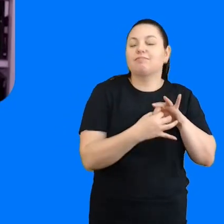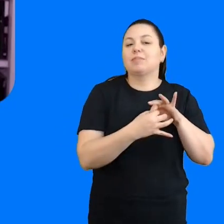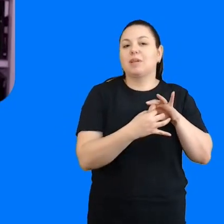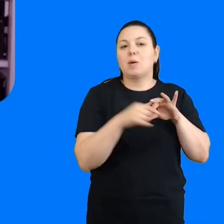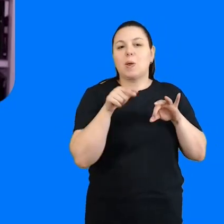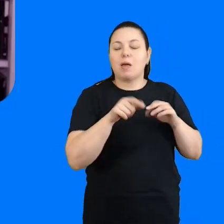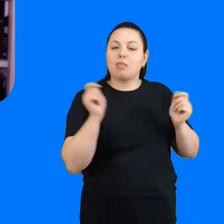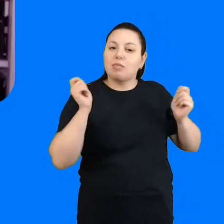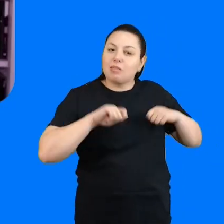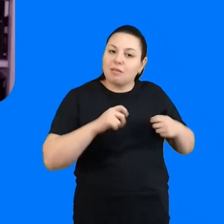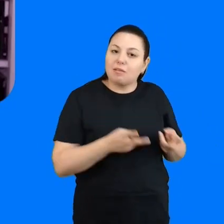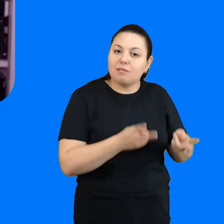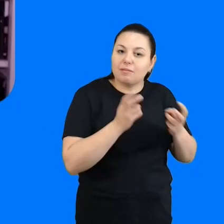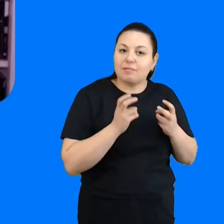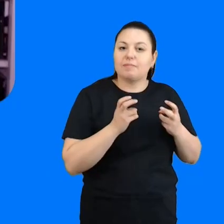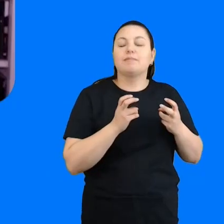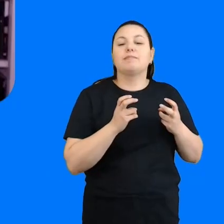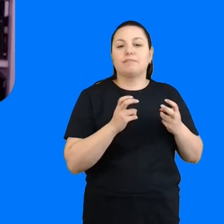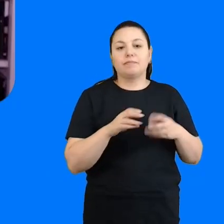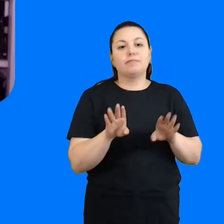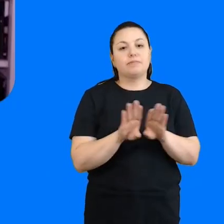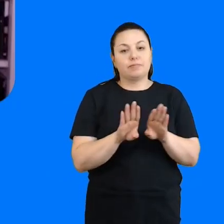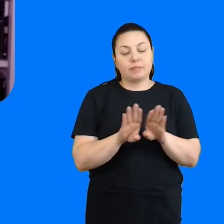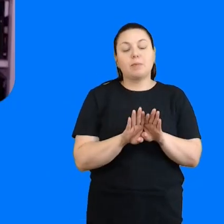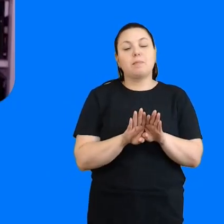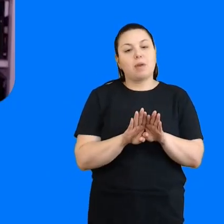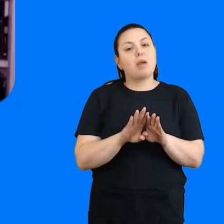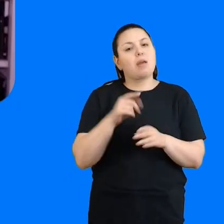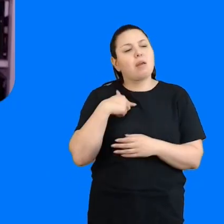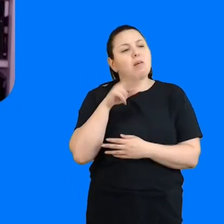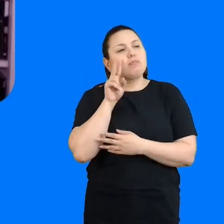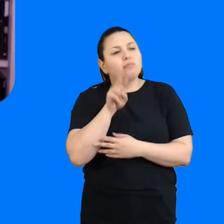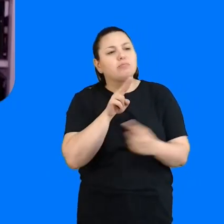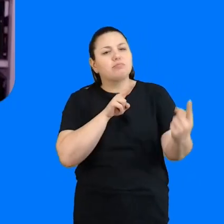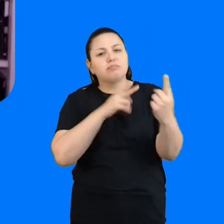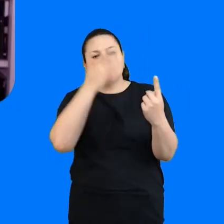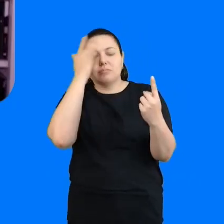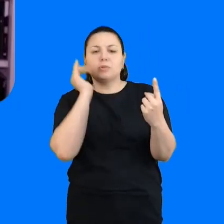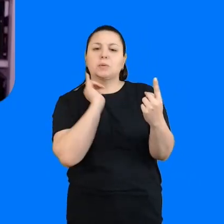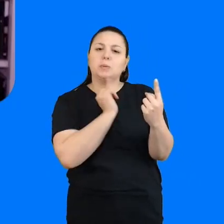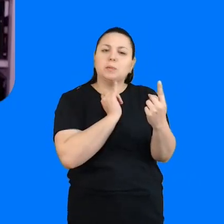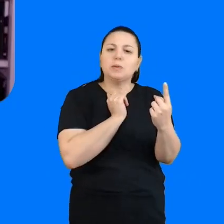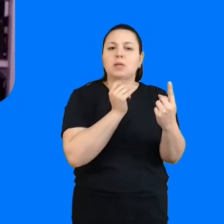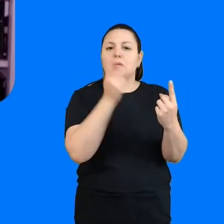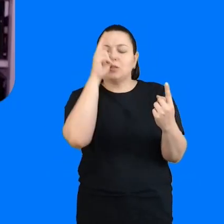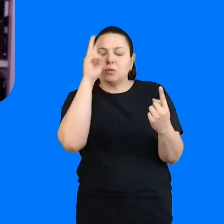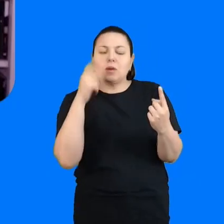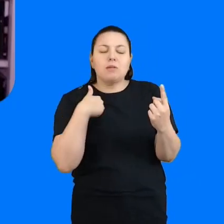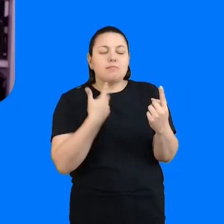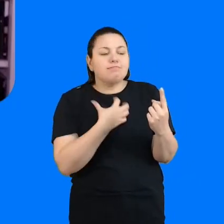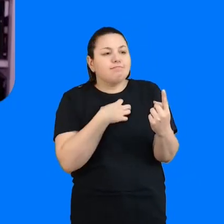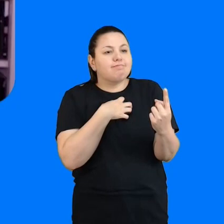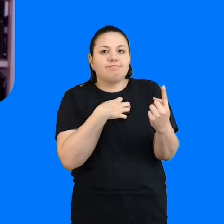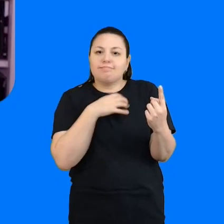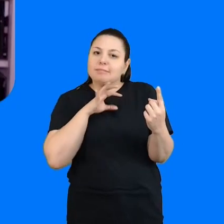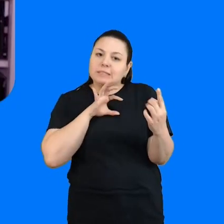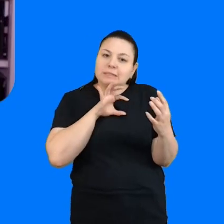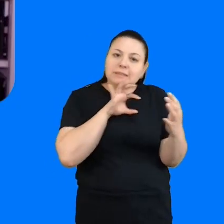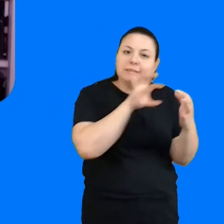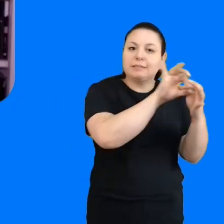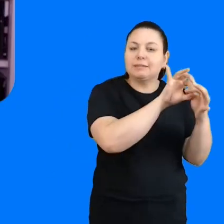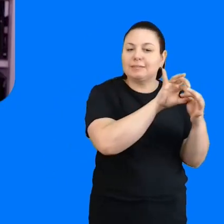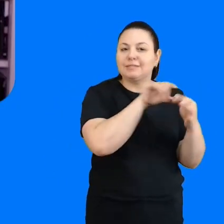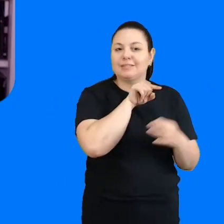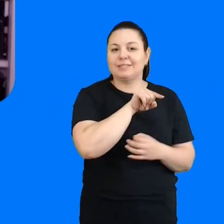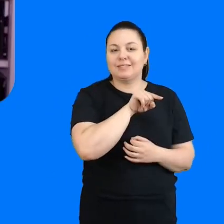eu ia ouvir contadores de histórias, eu conectava-me com uma coisa que eu não sabia o que era, mas que era casa, que era quase uma coisa